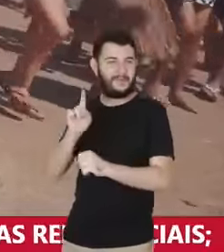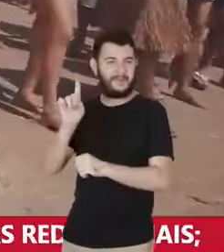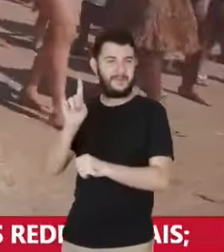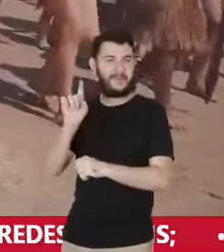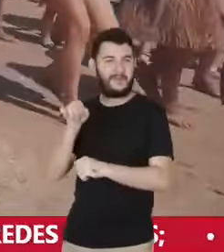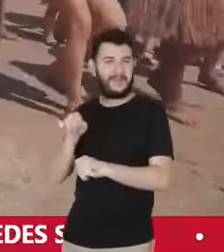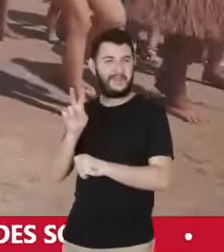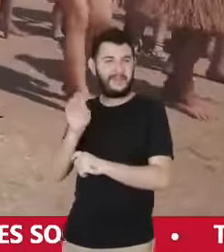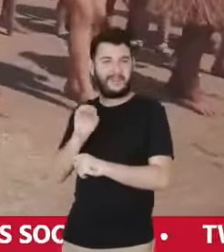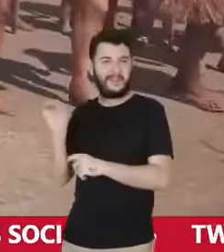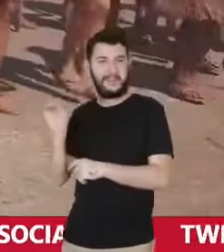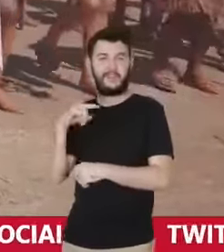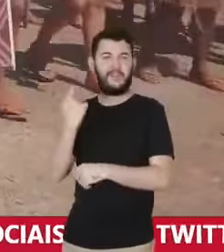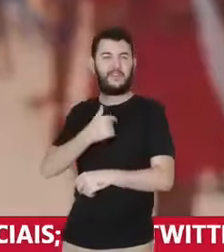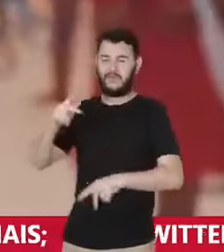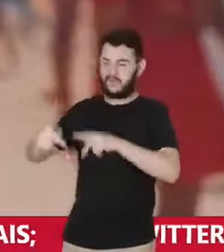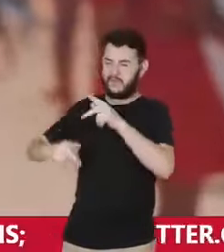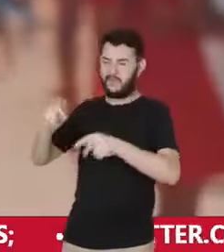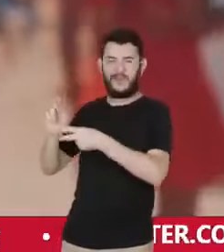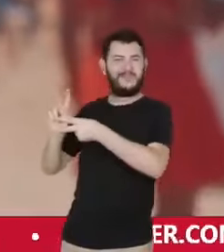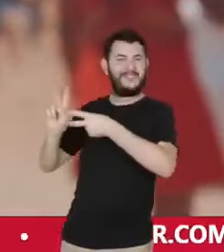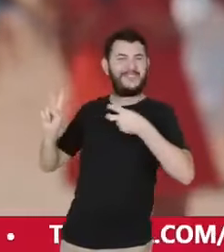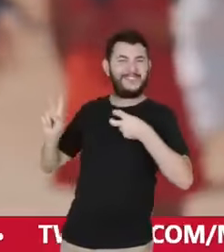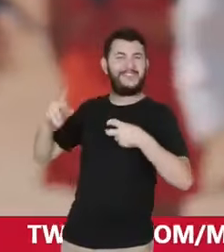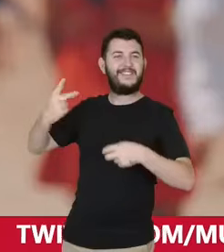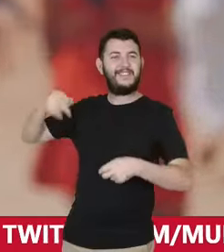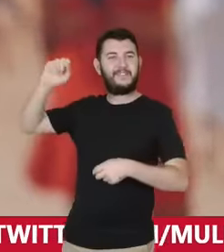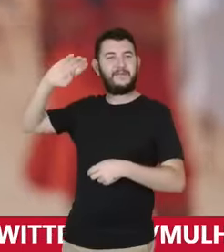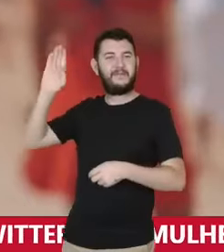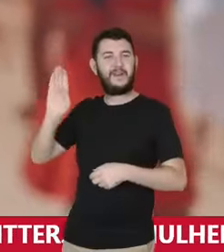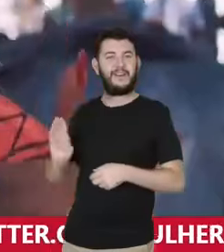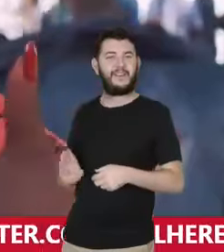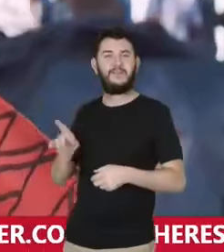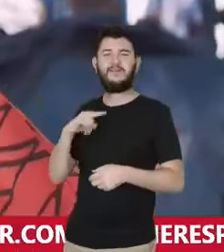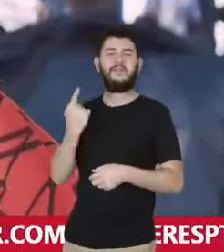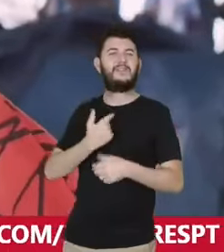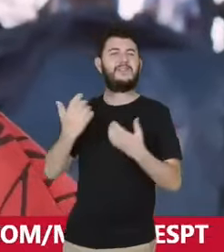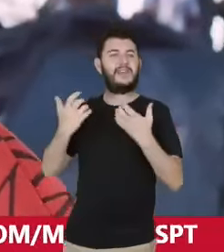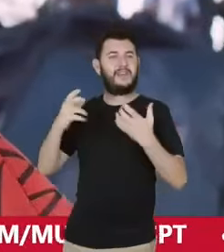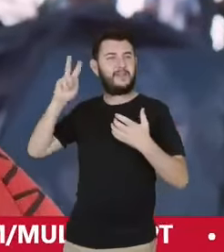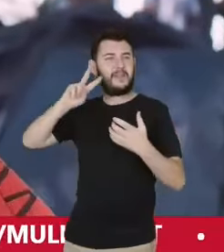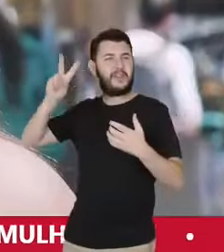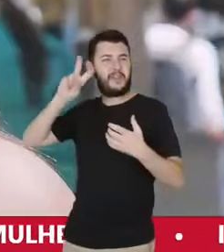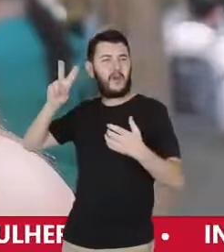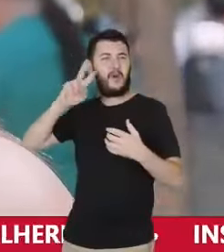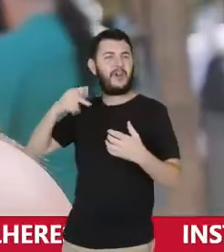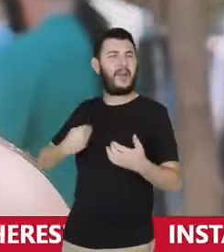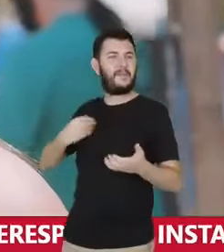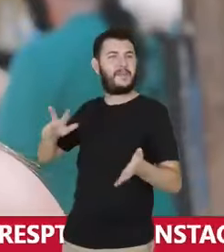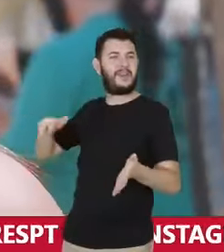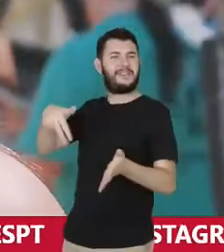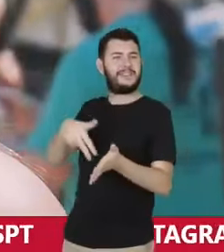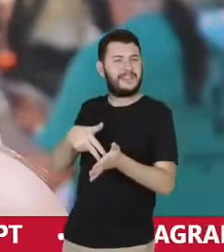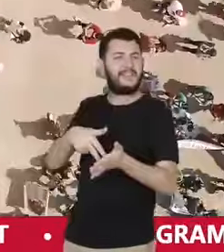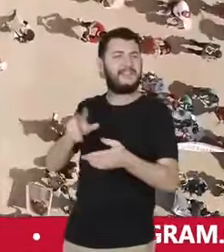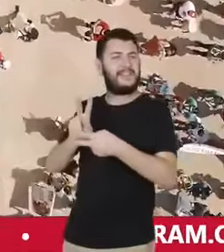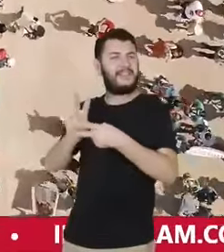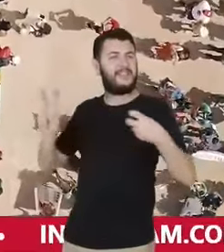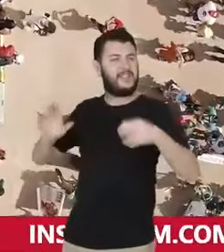povos originários desse país, né? E queremos respeito à nossa história e à nossa presença indígena aqui no Brasil.